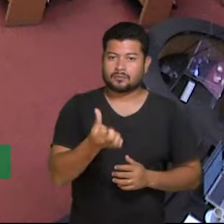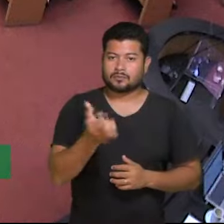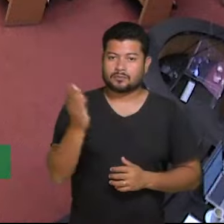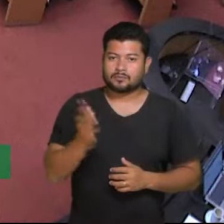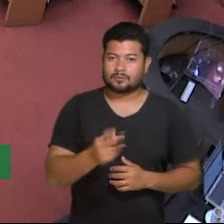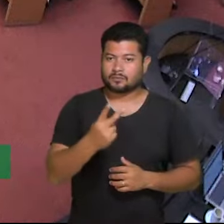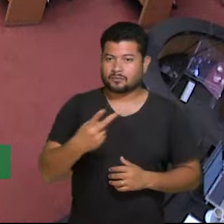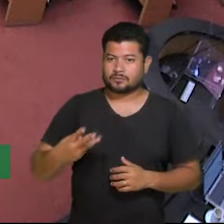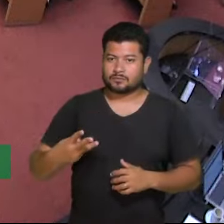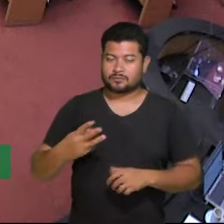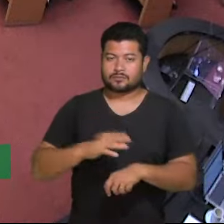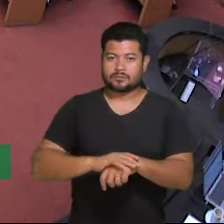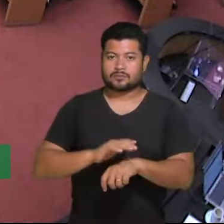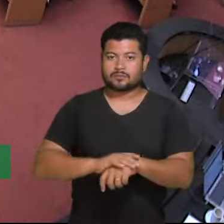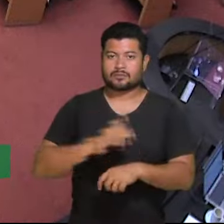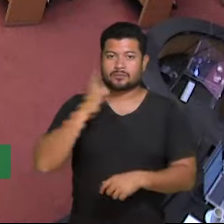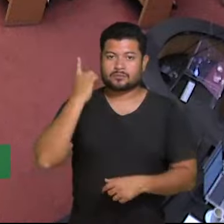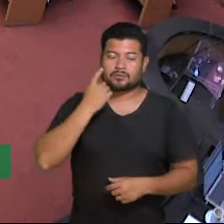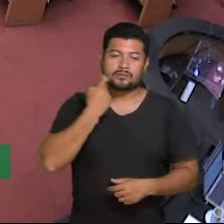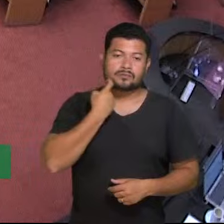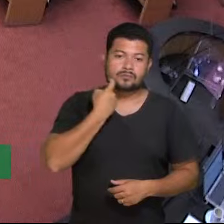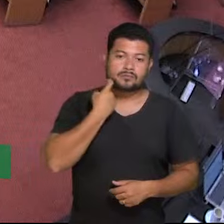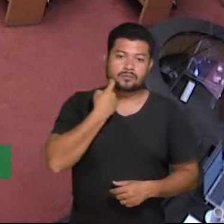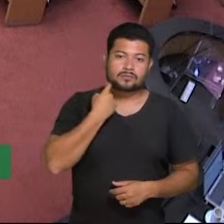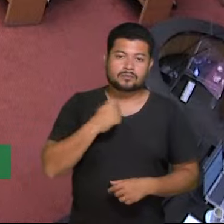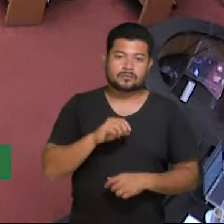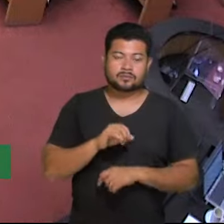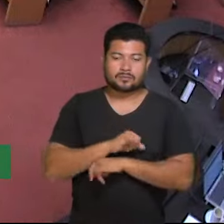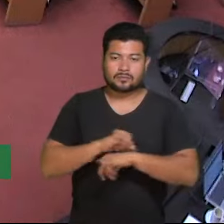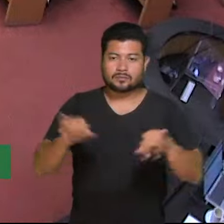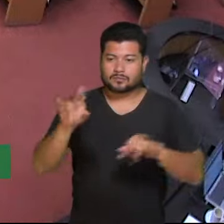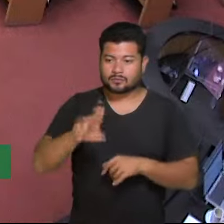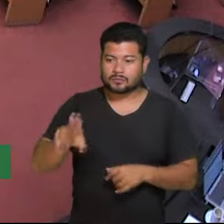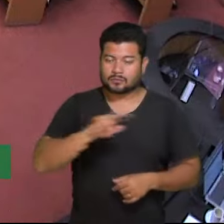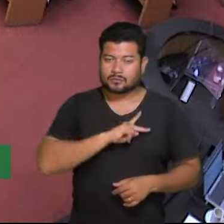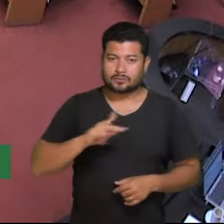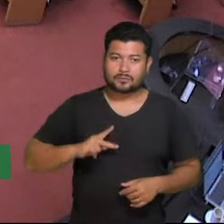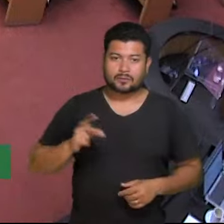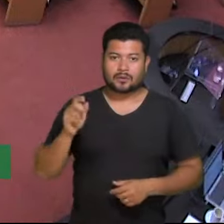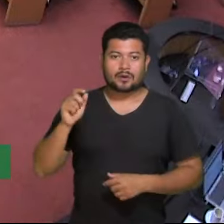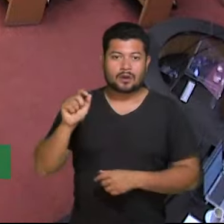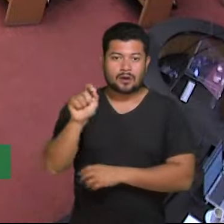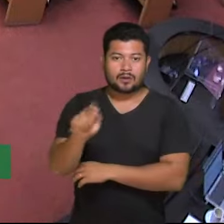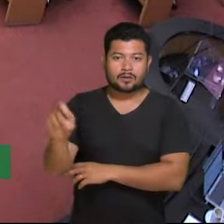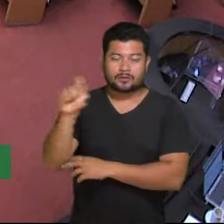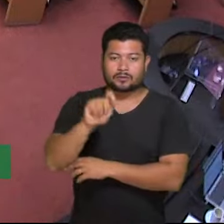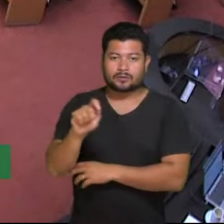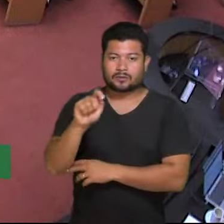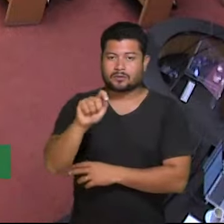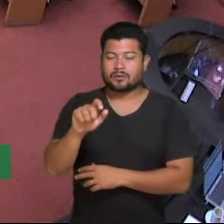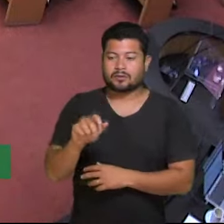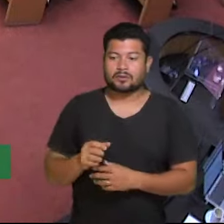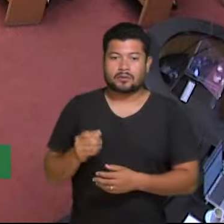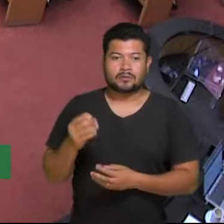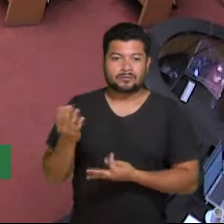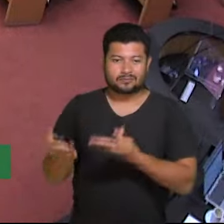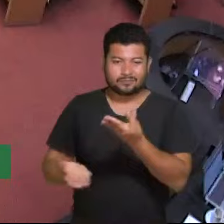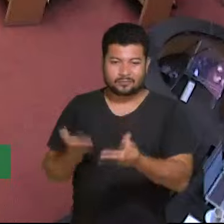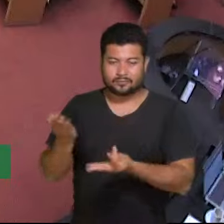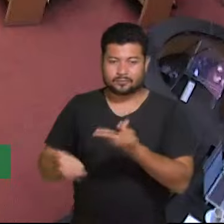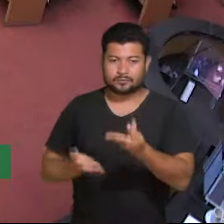416/2023, autor deputado Maurício Peixer. Declara de utilidade pública a Associação Terapêutica Outra Chance de Joinville e altera o anexo único